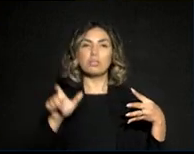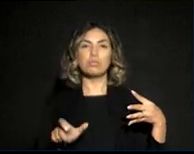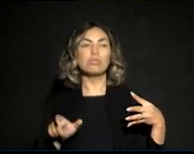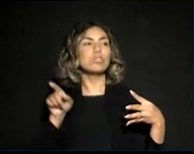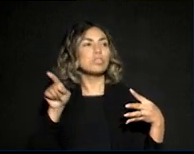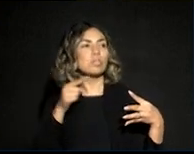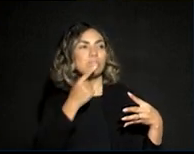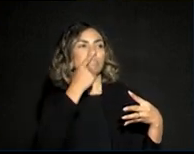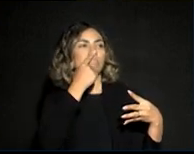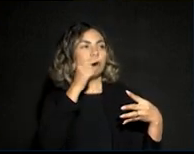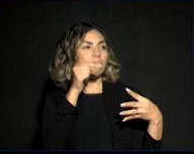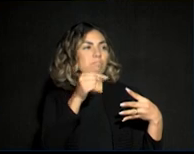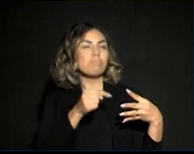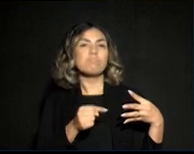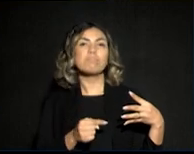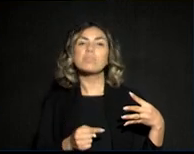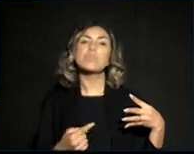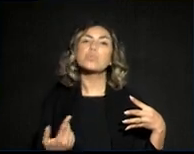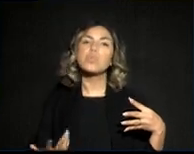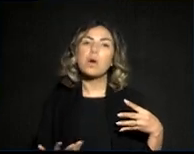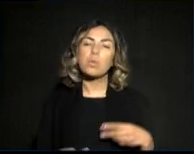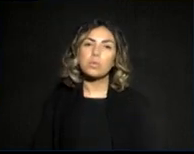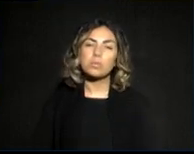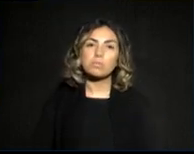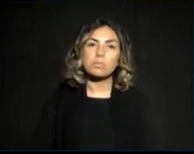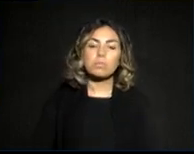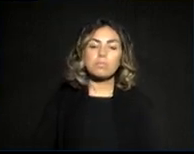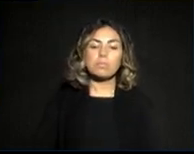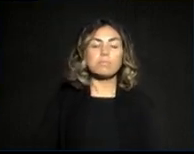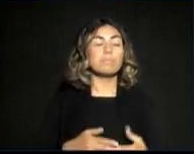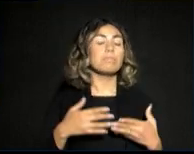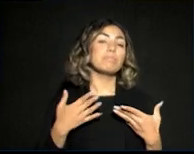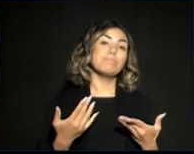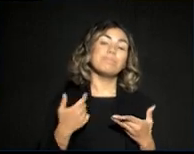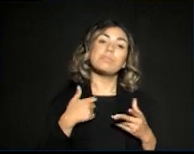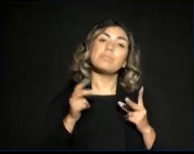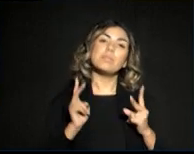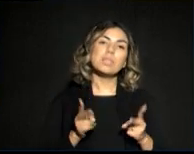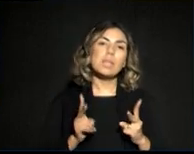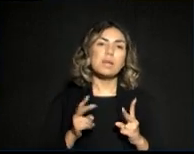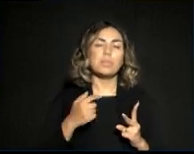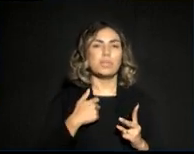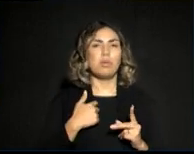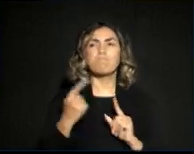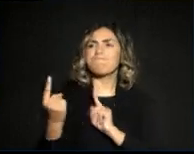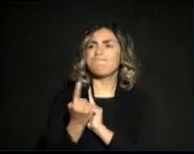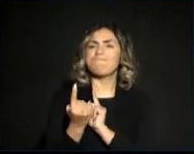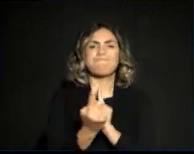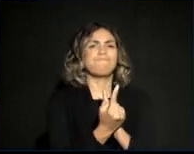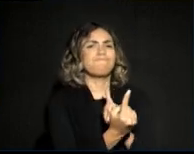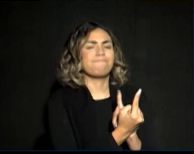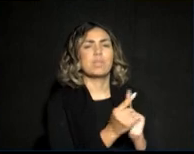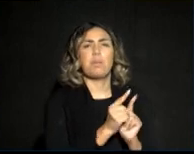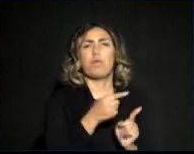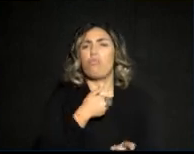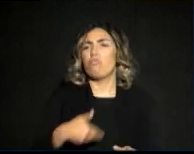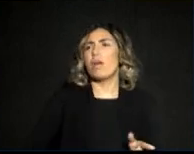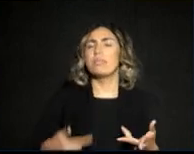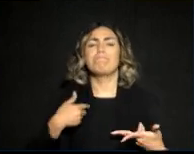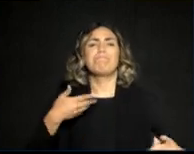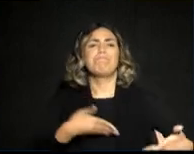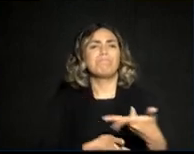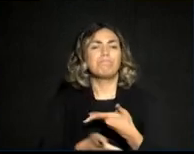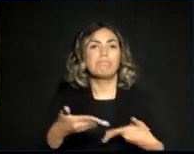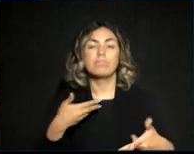identifica Quem seria o Rodrigo nesses quatro cílios sempre convivi com muita gente trabalhei com muitos governadores e